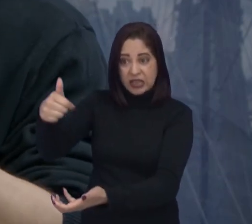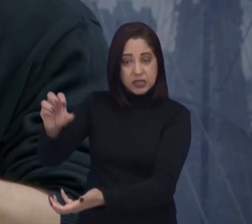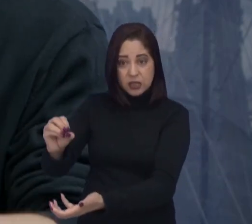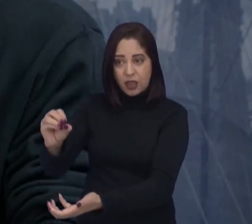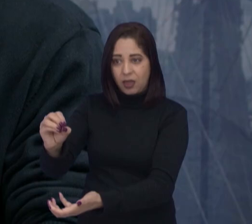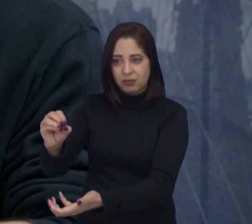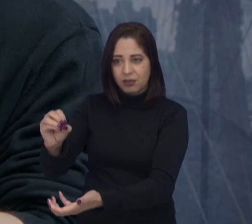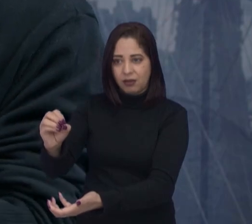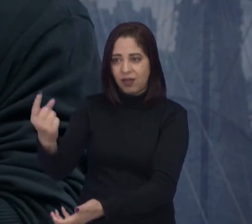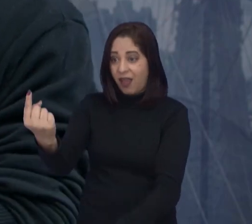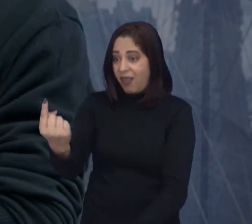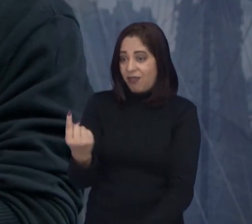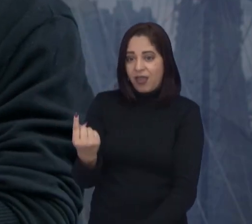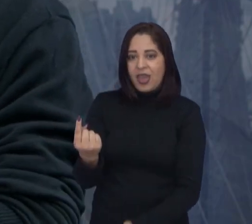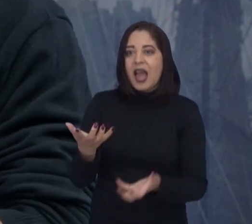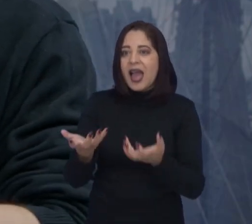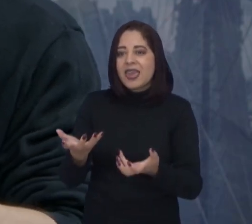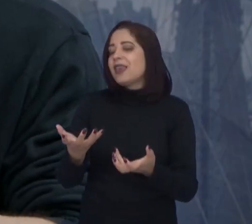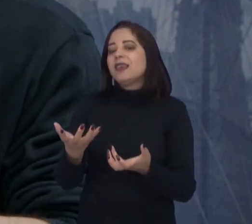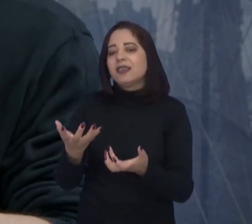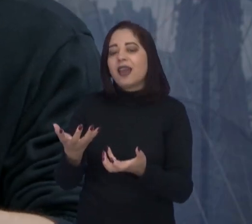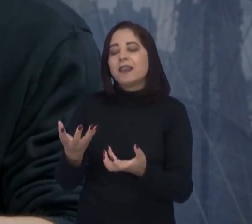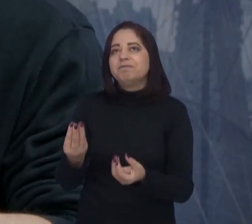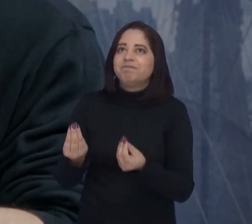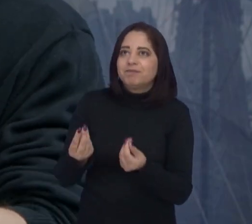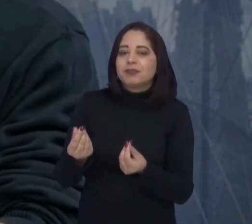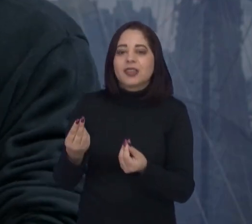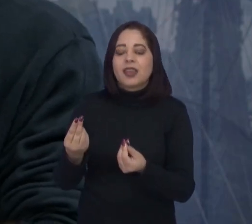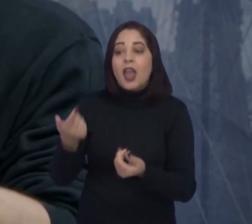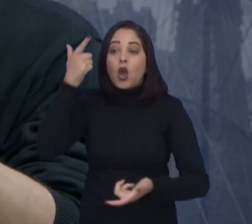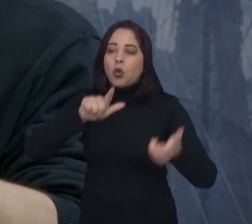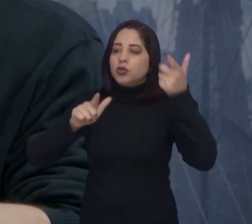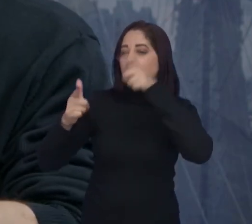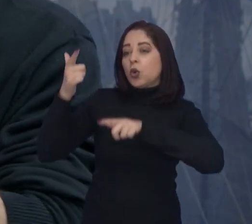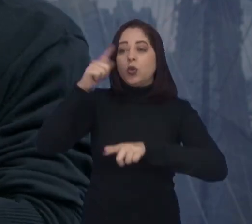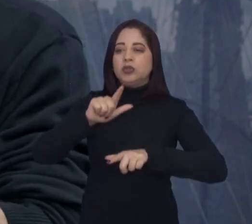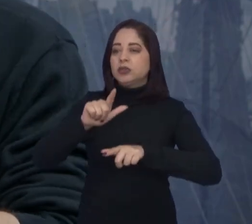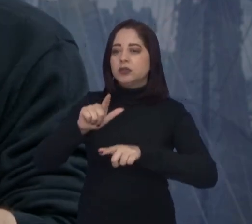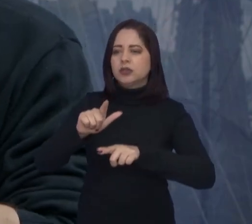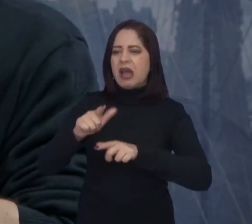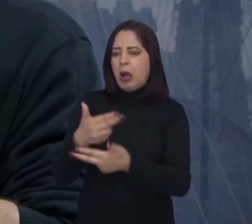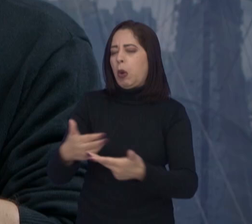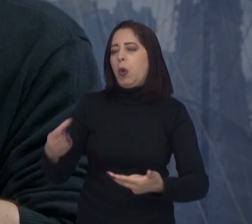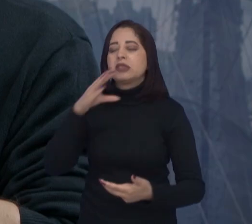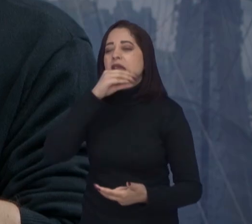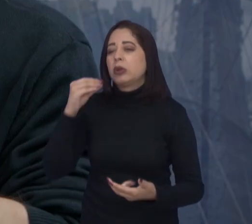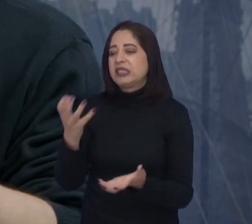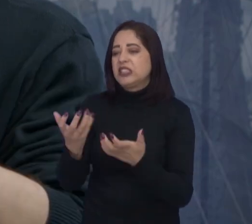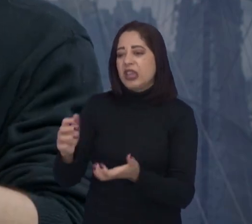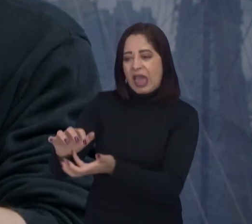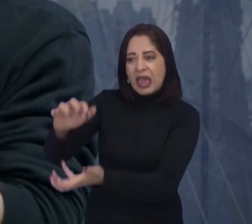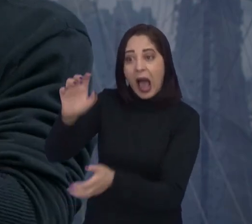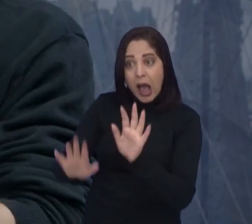viver essa adolescência tardia. Isso é extremamente ruim, são idosos que querem começar a usar drogas. Então, isso que você falou exige